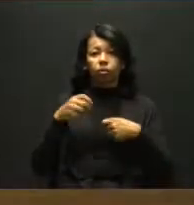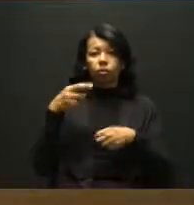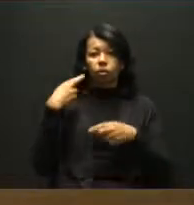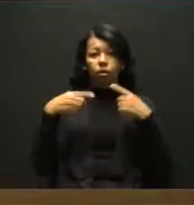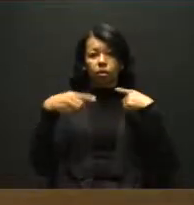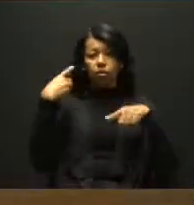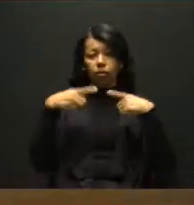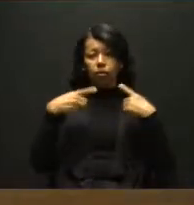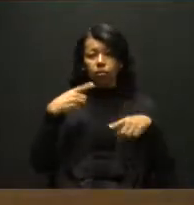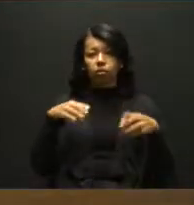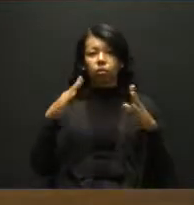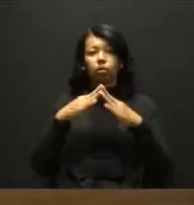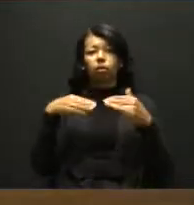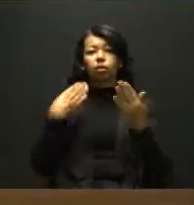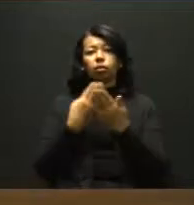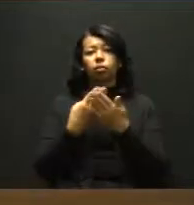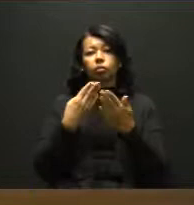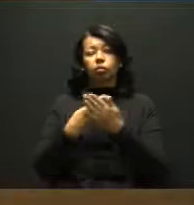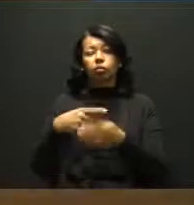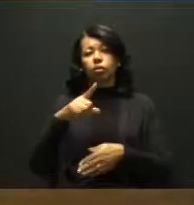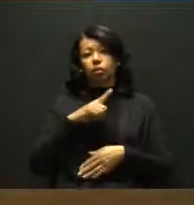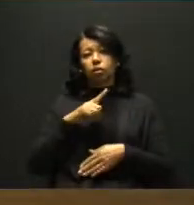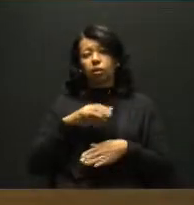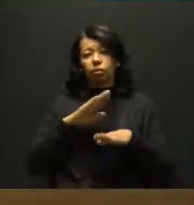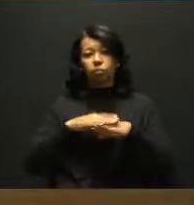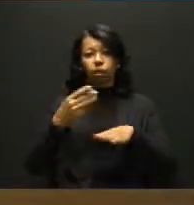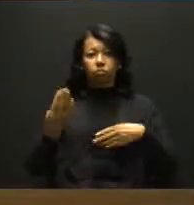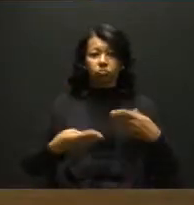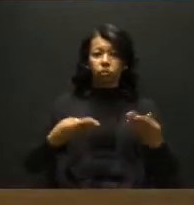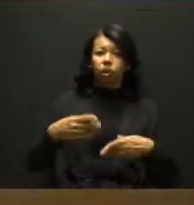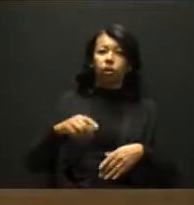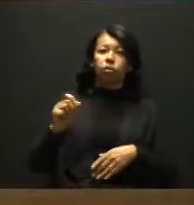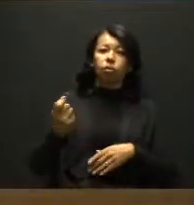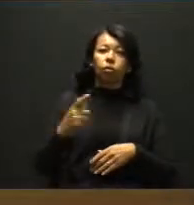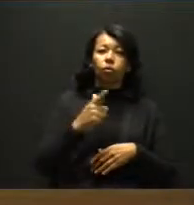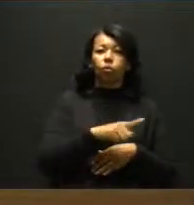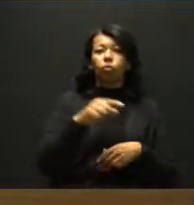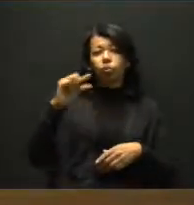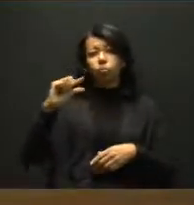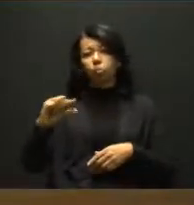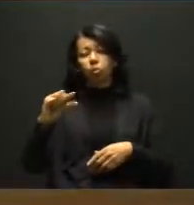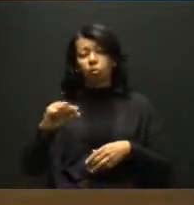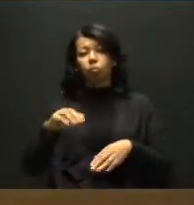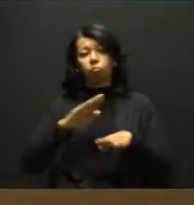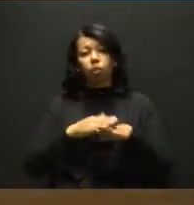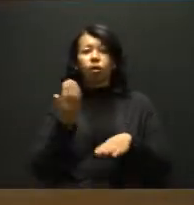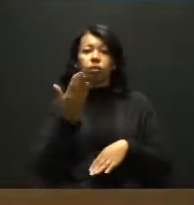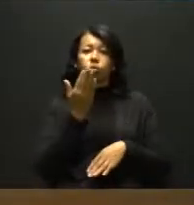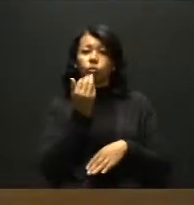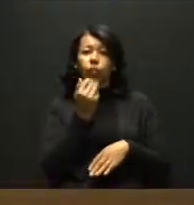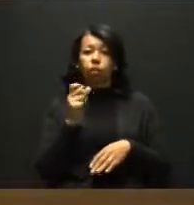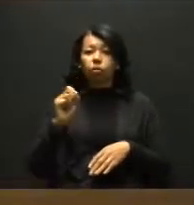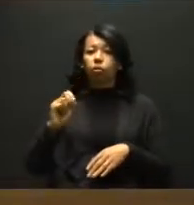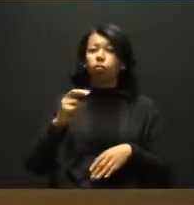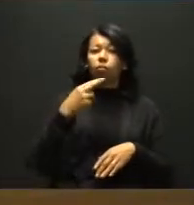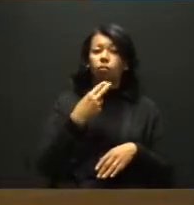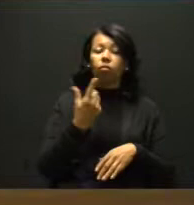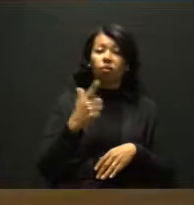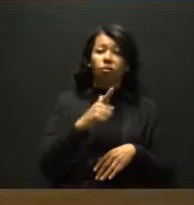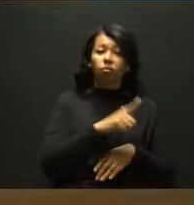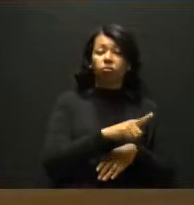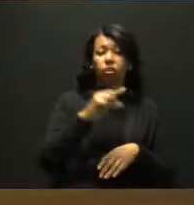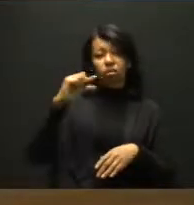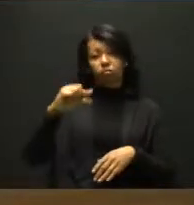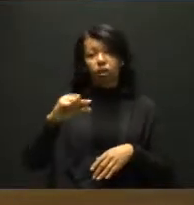unidades escolares estão com mais funcionários com menos outros mais alimentos outro - alimento então tá uma coisa